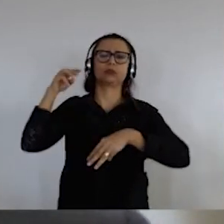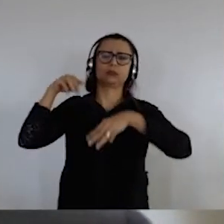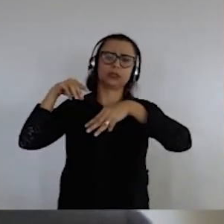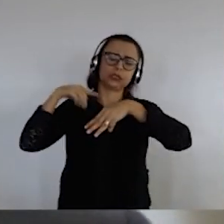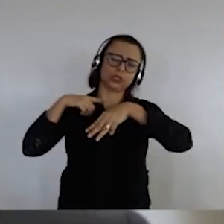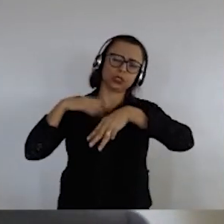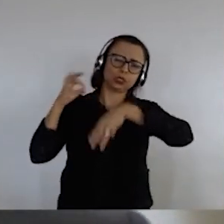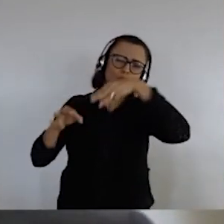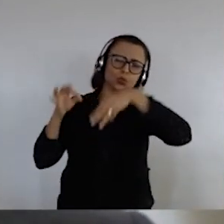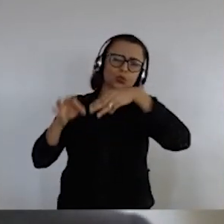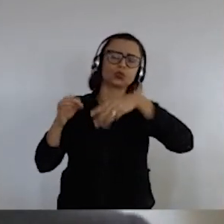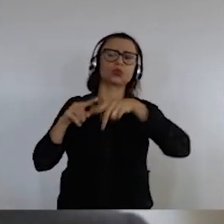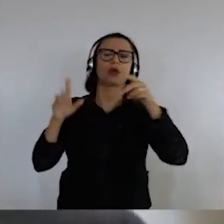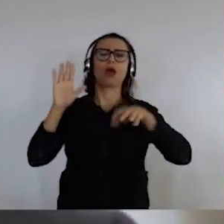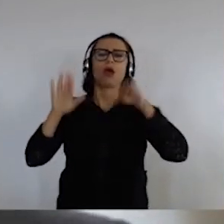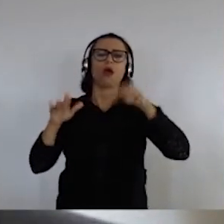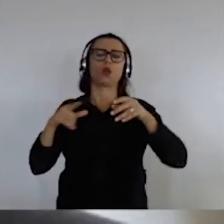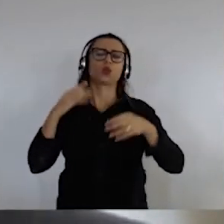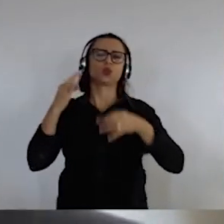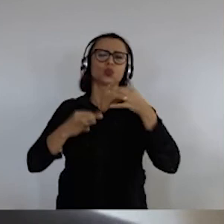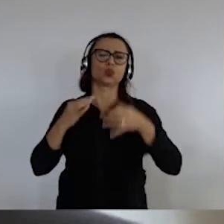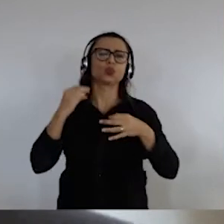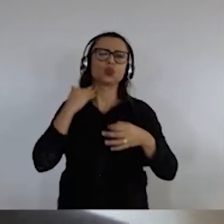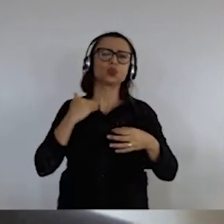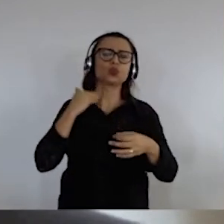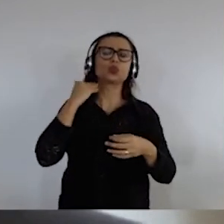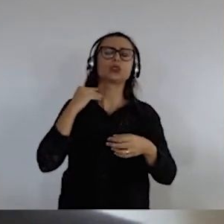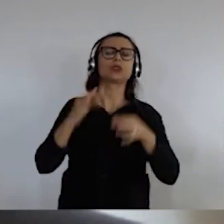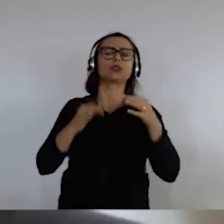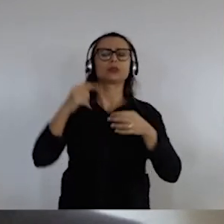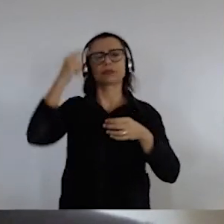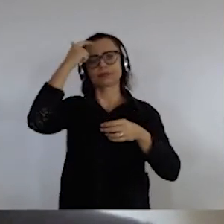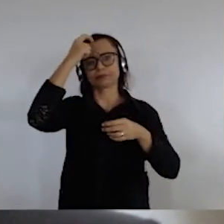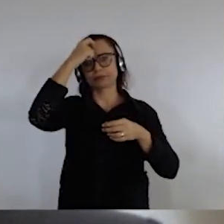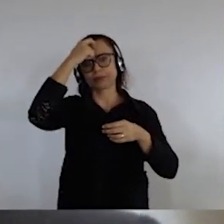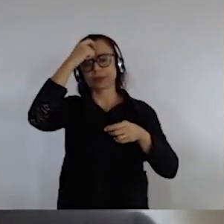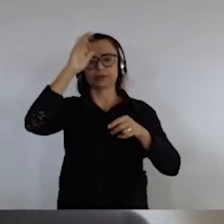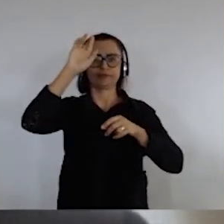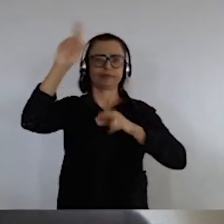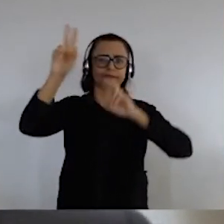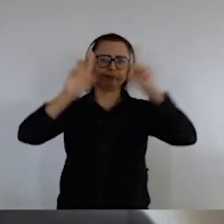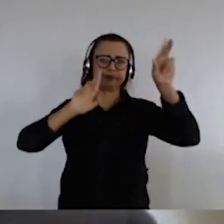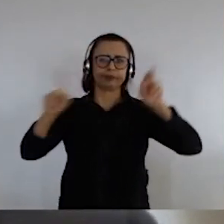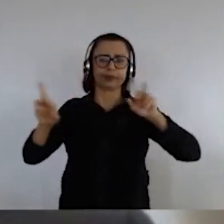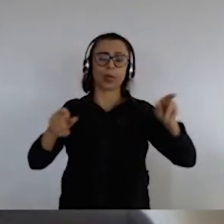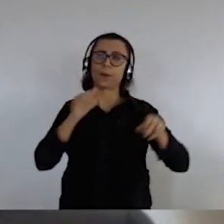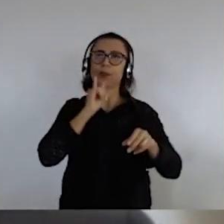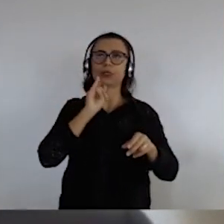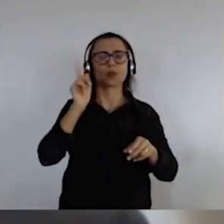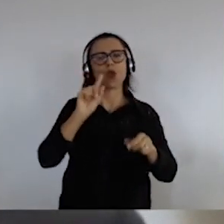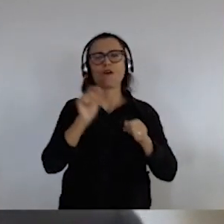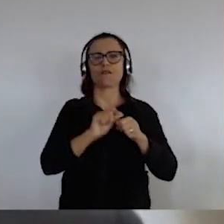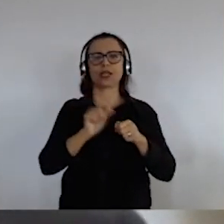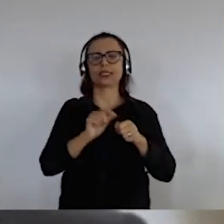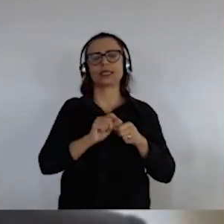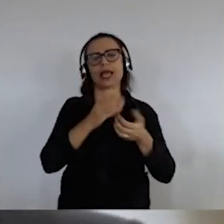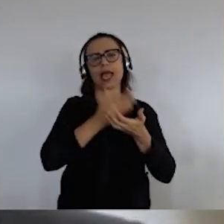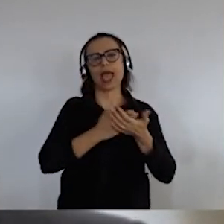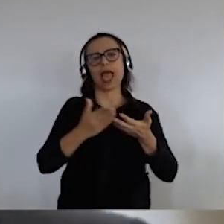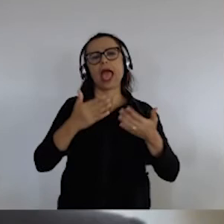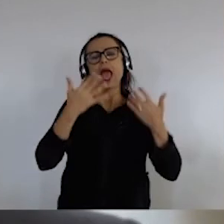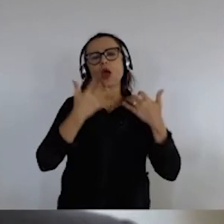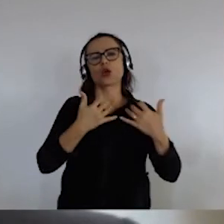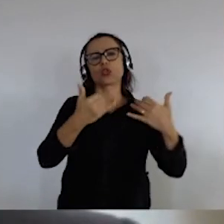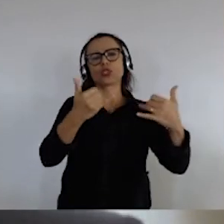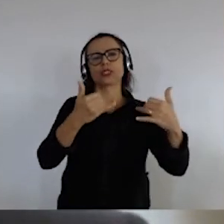de dificuldade em, por exemplo, não realizar audiências de instrução de processos trabalhistas, em função de que